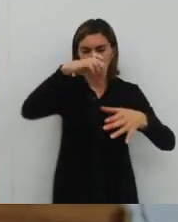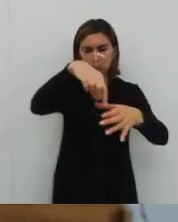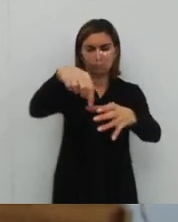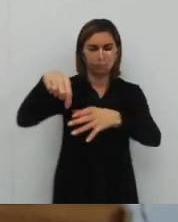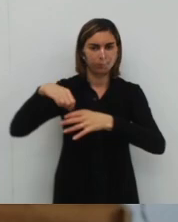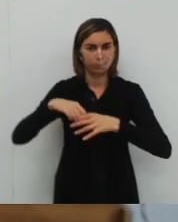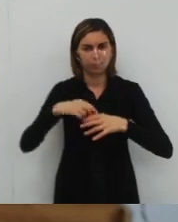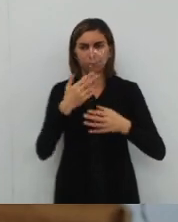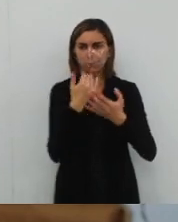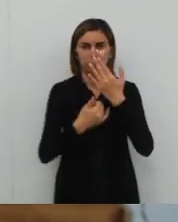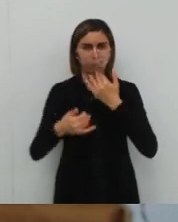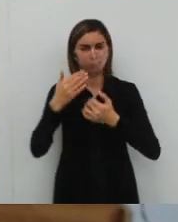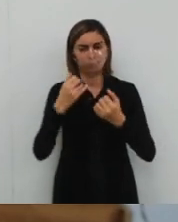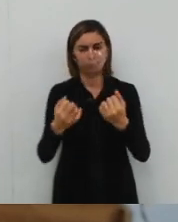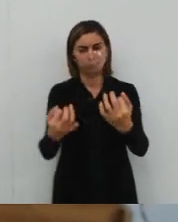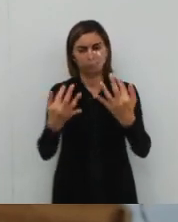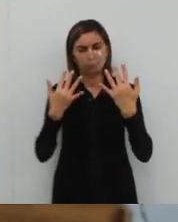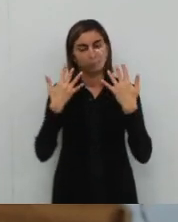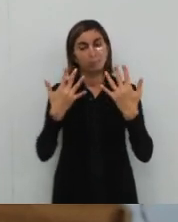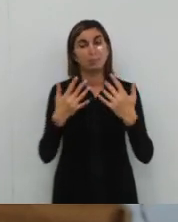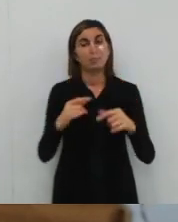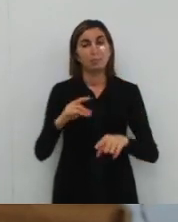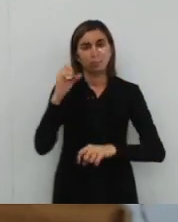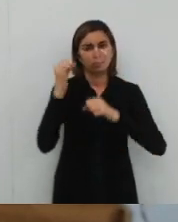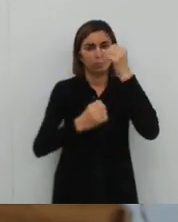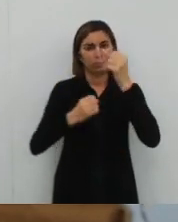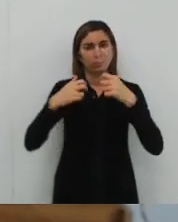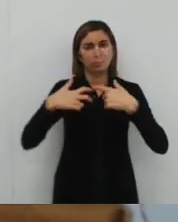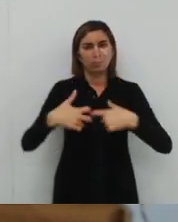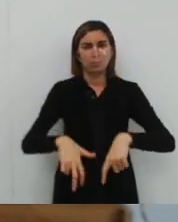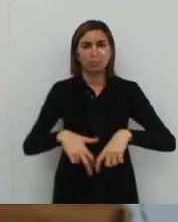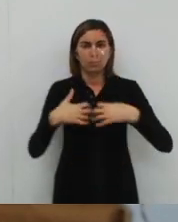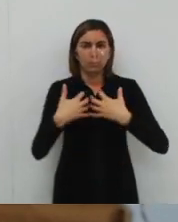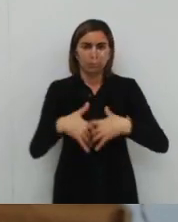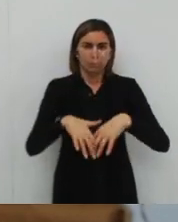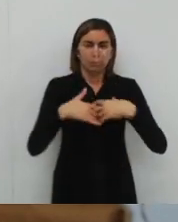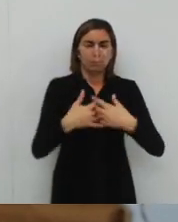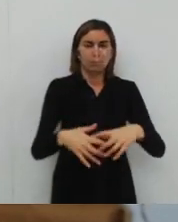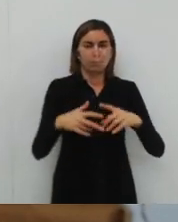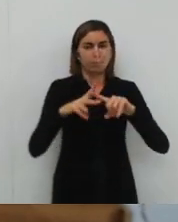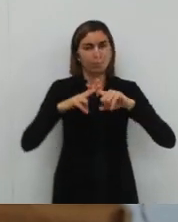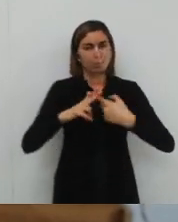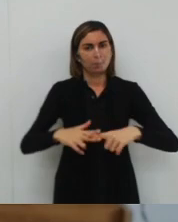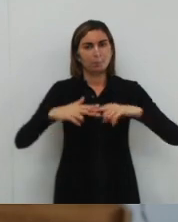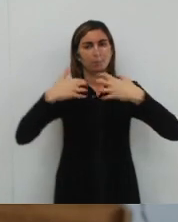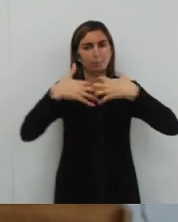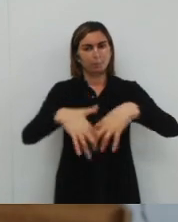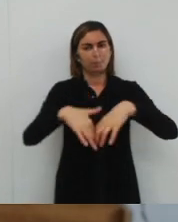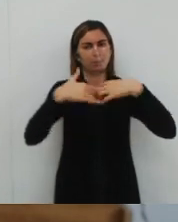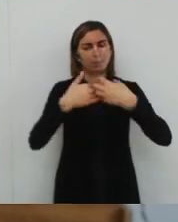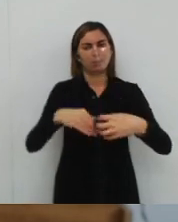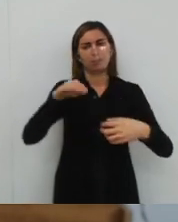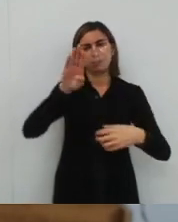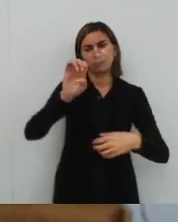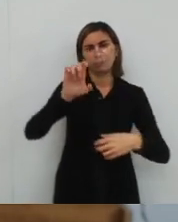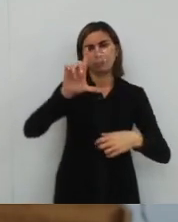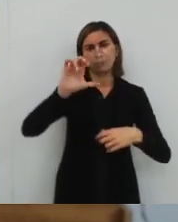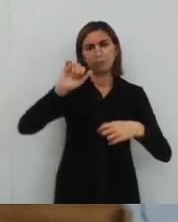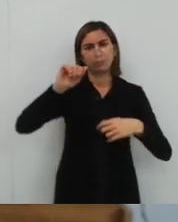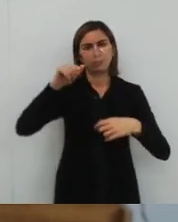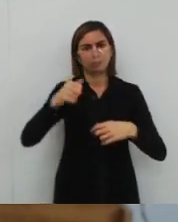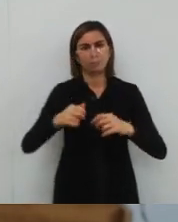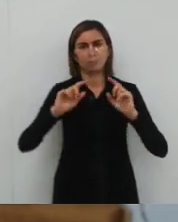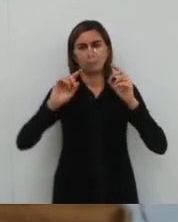outra situação também que ocorreu foi na indústria mecânica. Tá? A indústria mecânica bélica, que era voltada